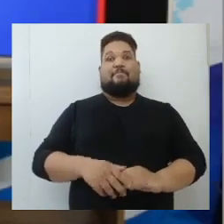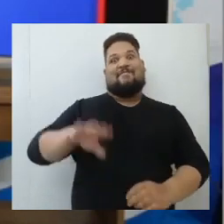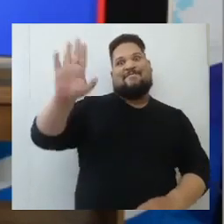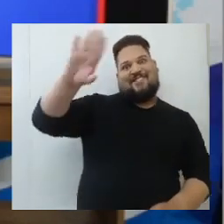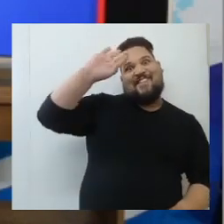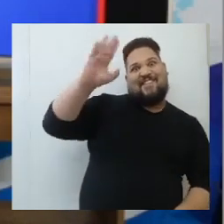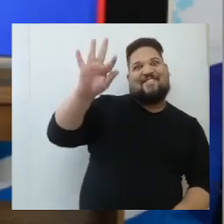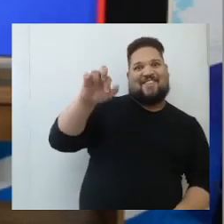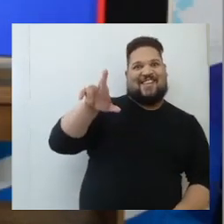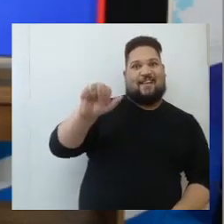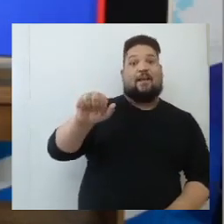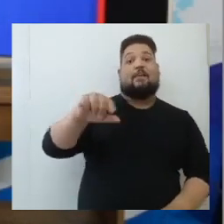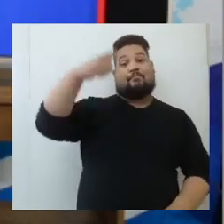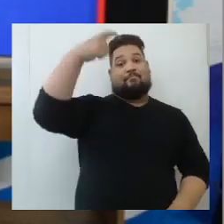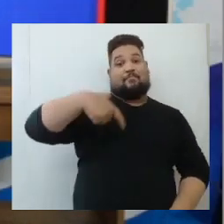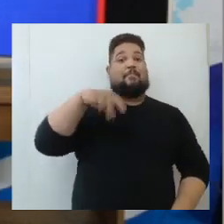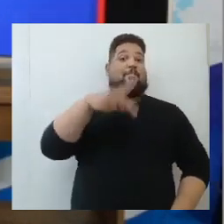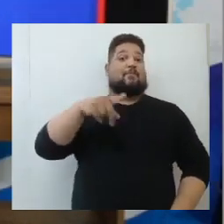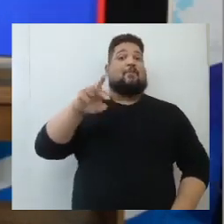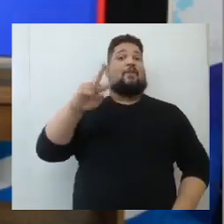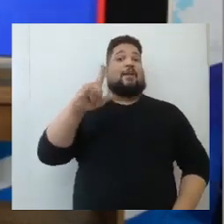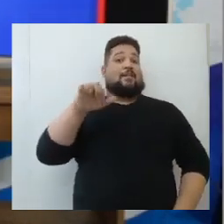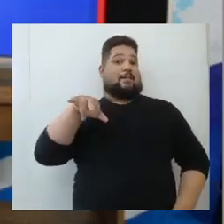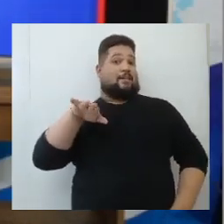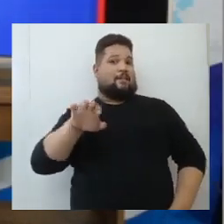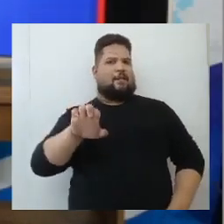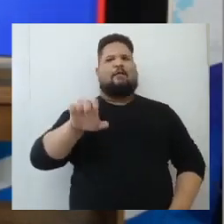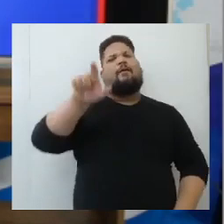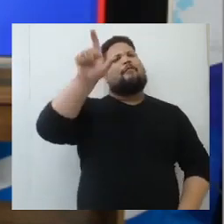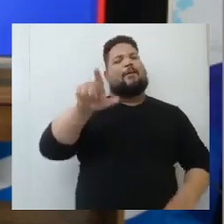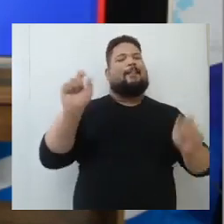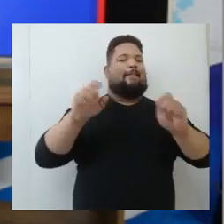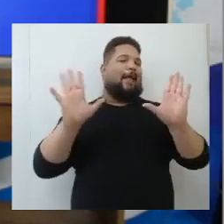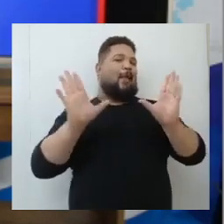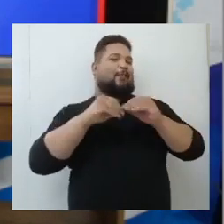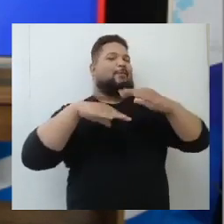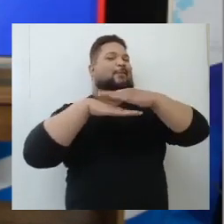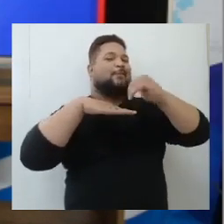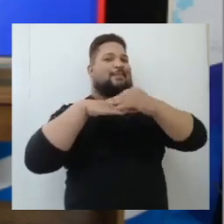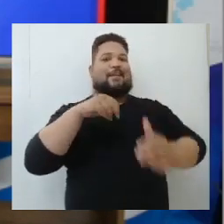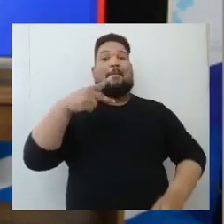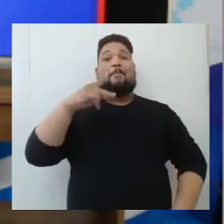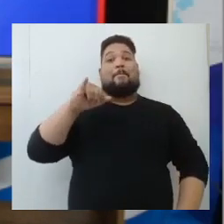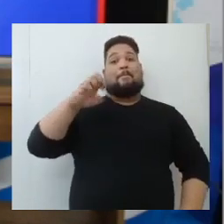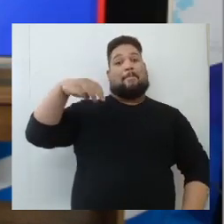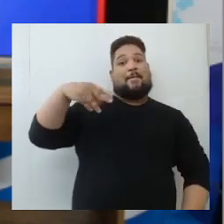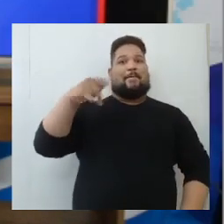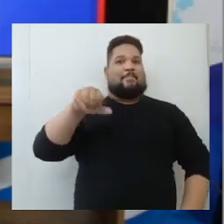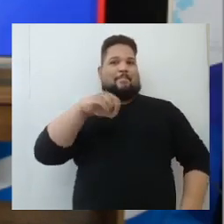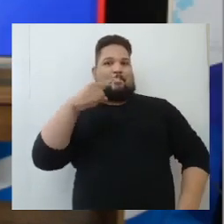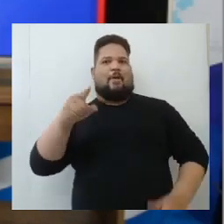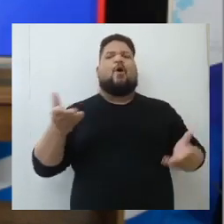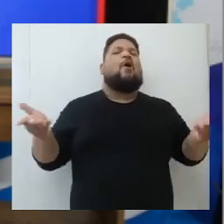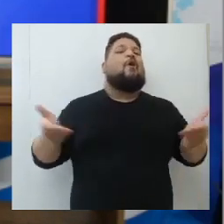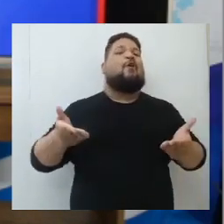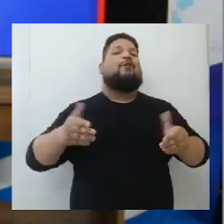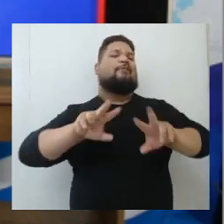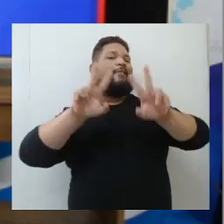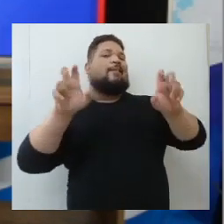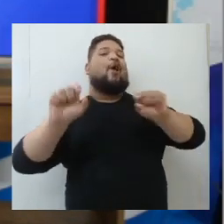fera! Eu sou o professor Henrique Virgínio, mas você pode me chamar de Pimpão. E hoje o papo